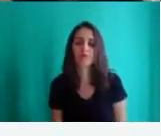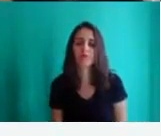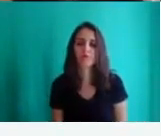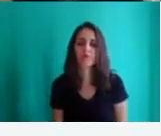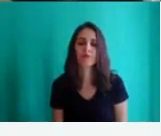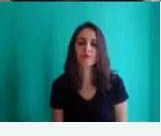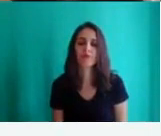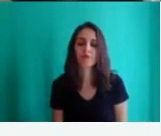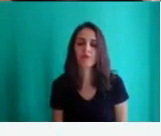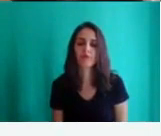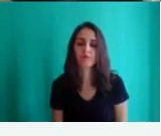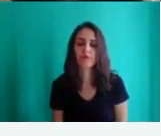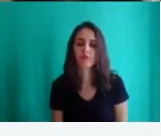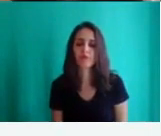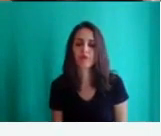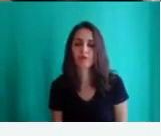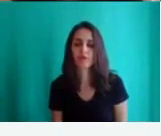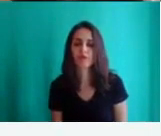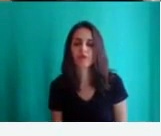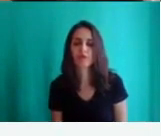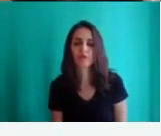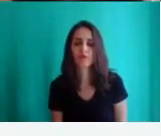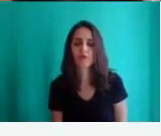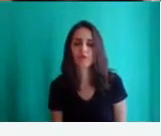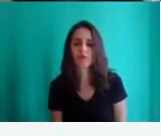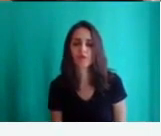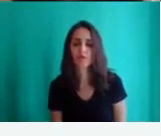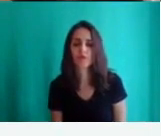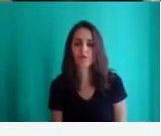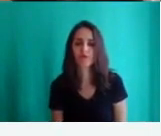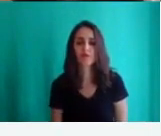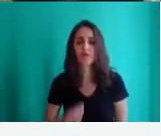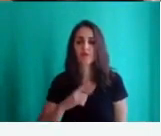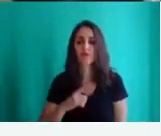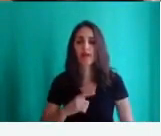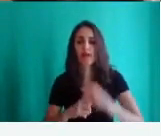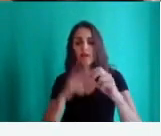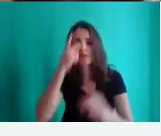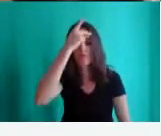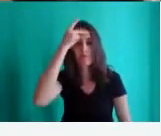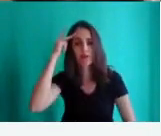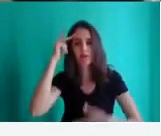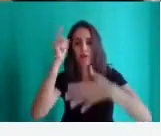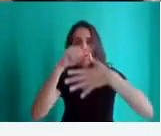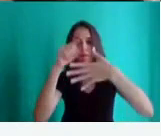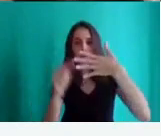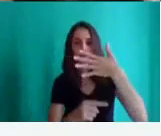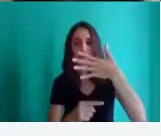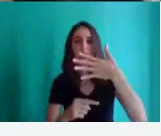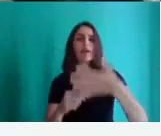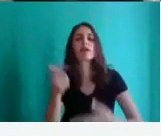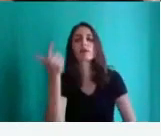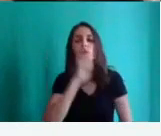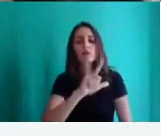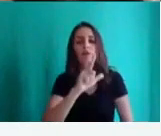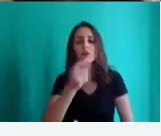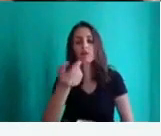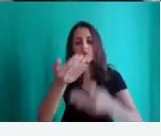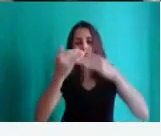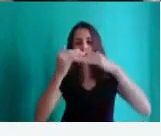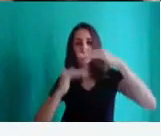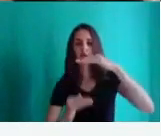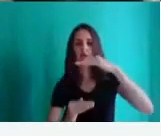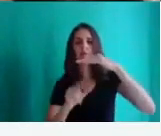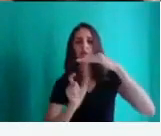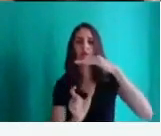Os 5 classificados, na sequência o suplente e a semente utilizada.